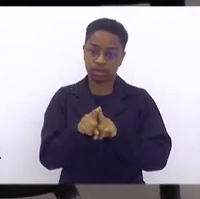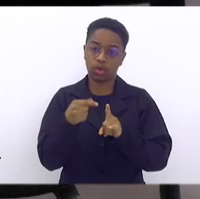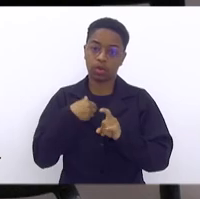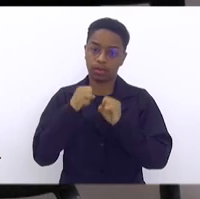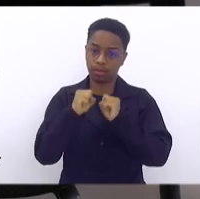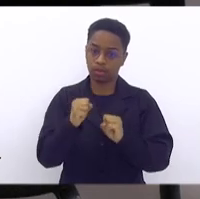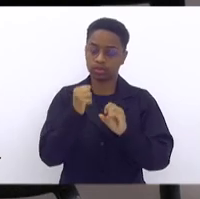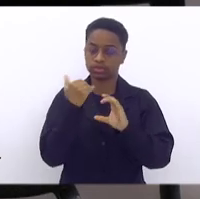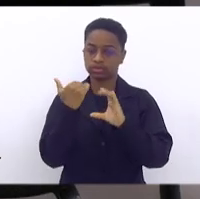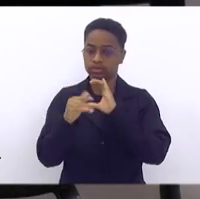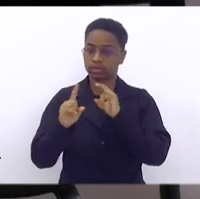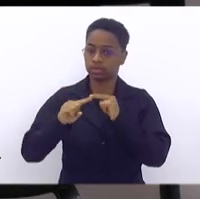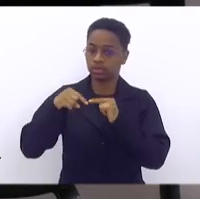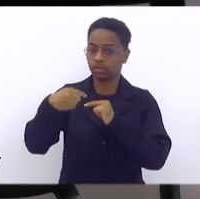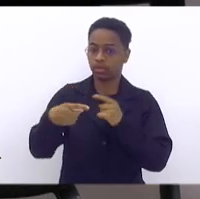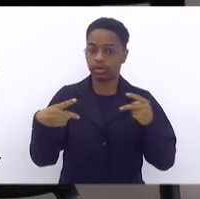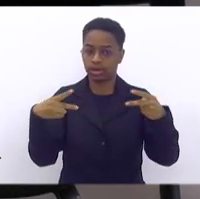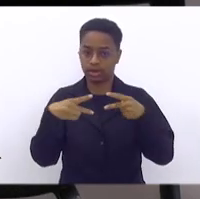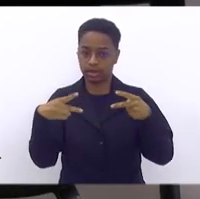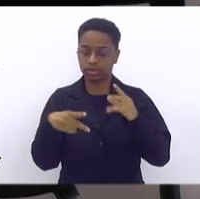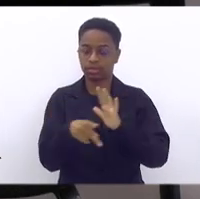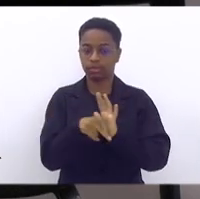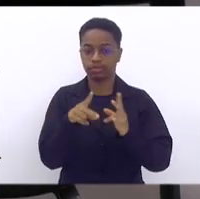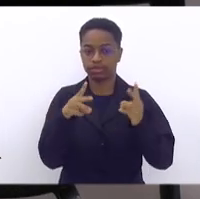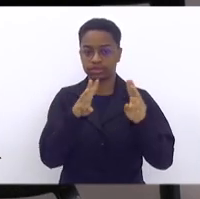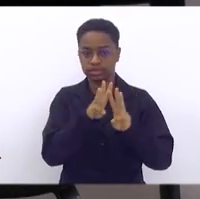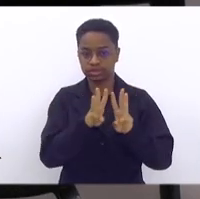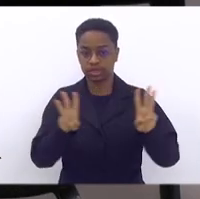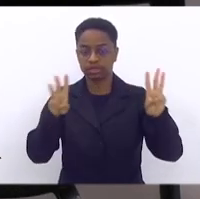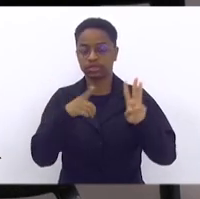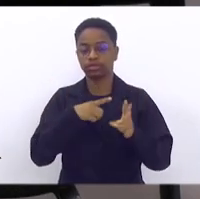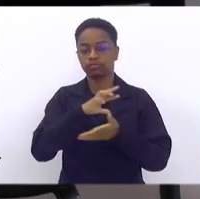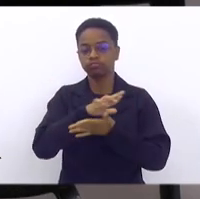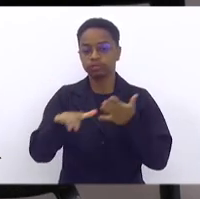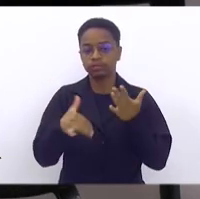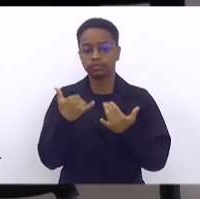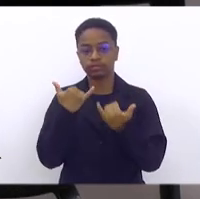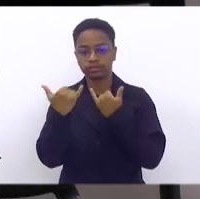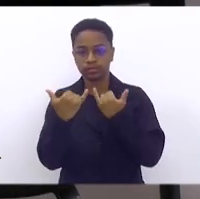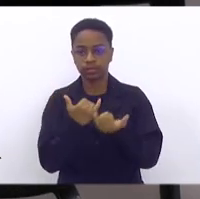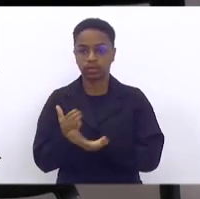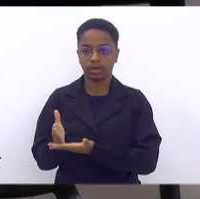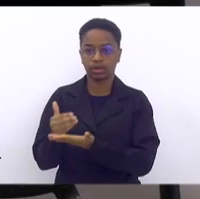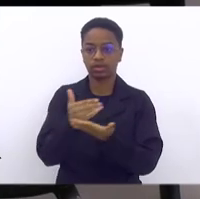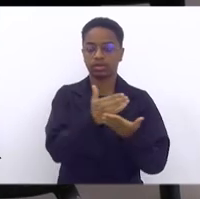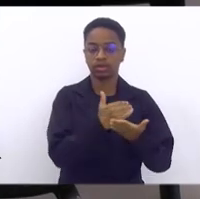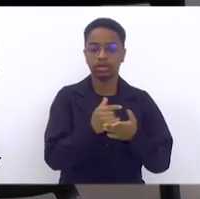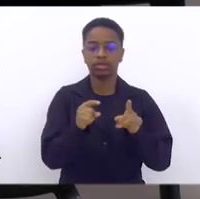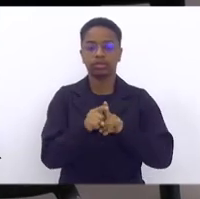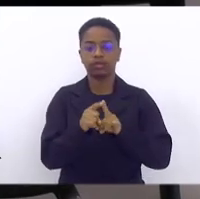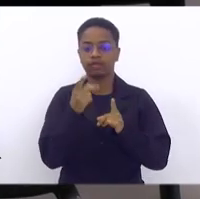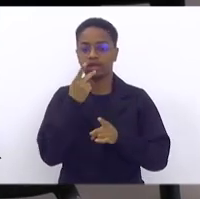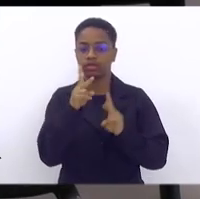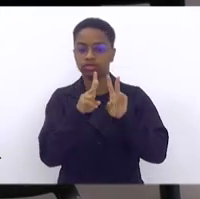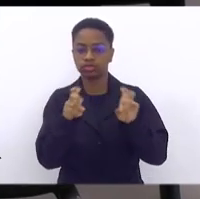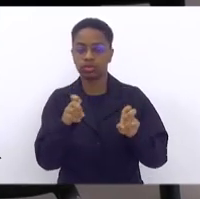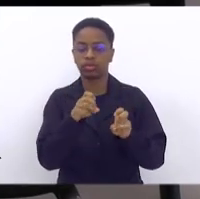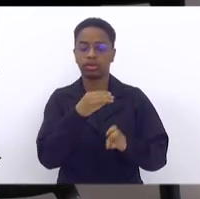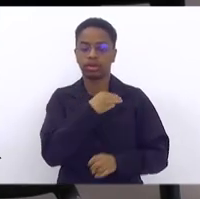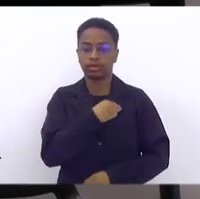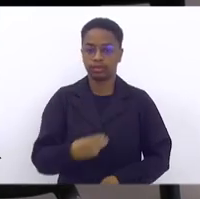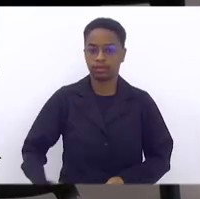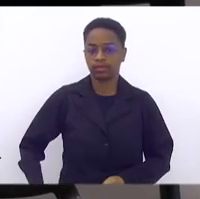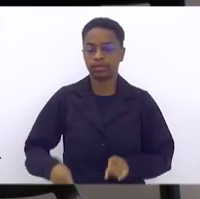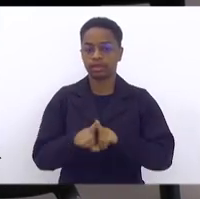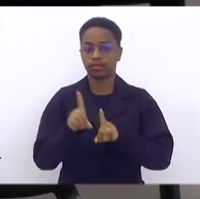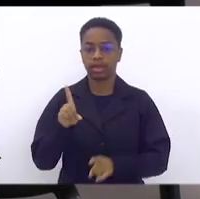enviar, posterior, o link do site, onde a gente tem vários dados nesse sentido, menções a ministras, menções a